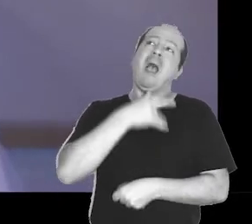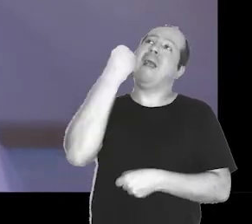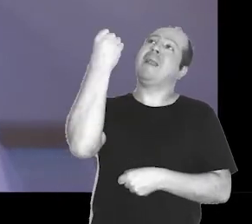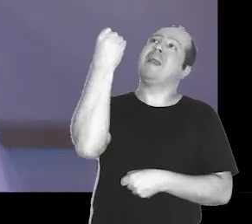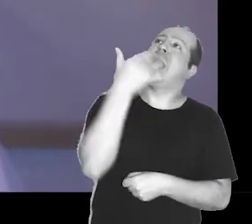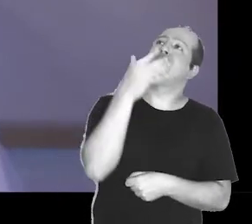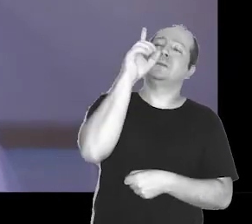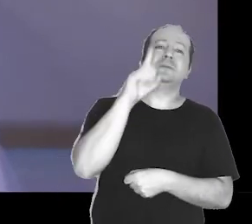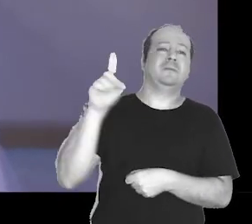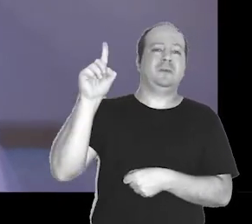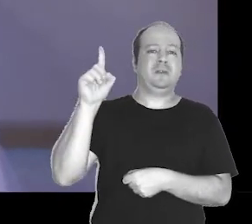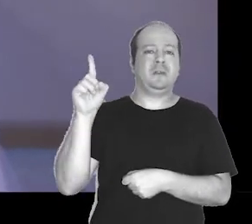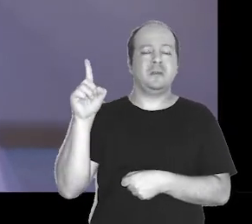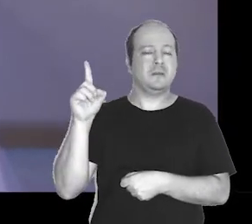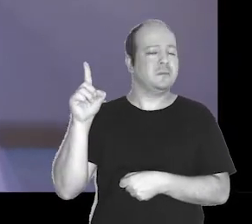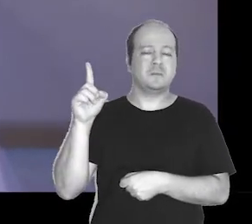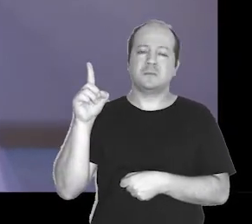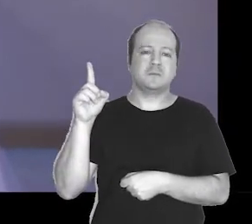divina.